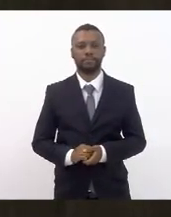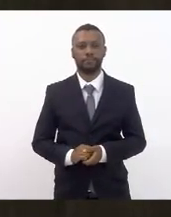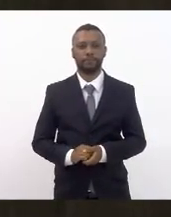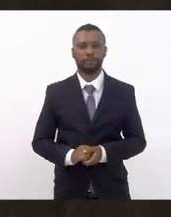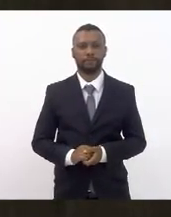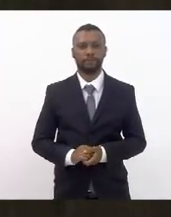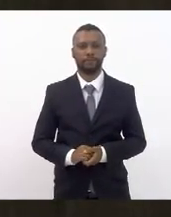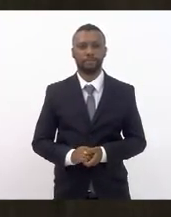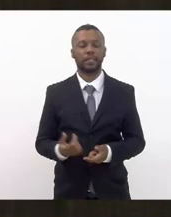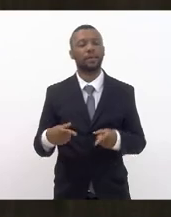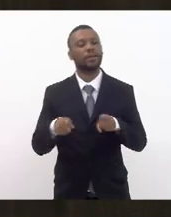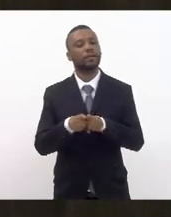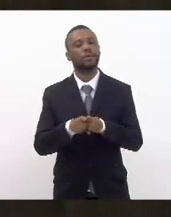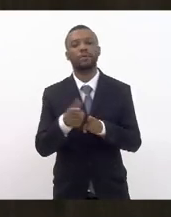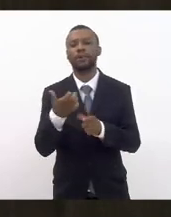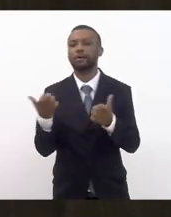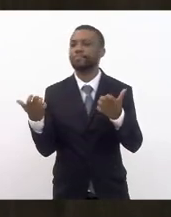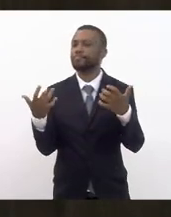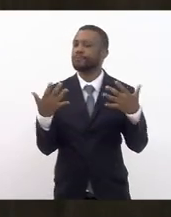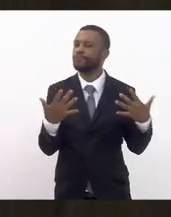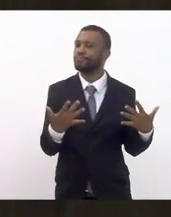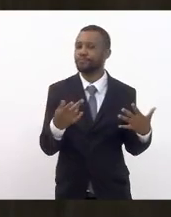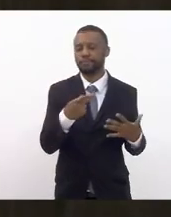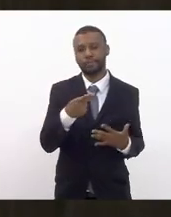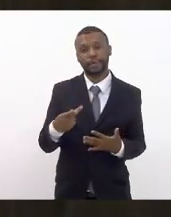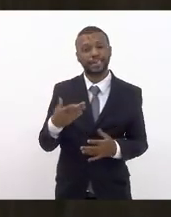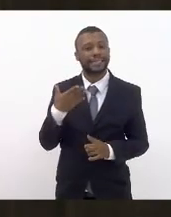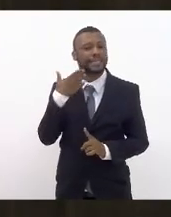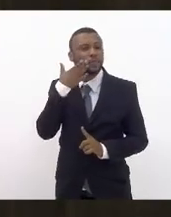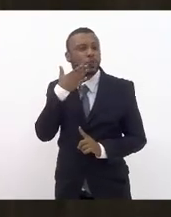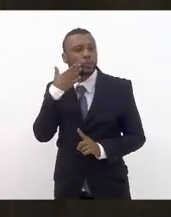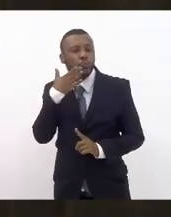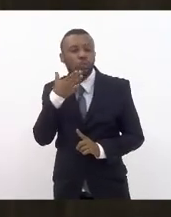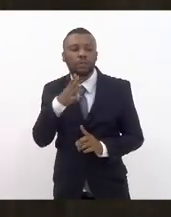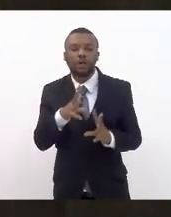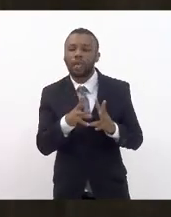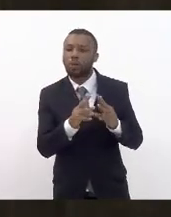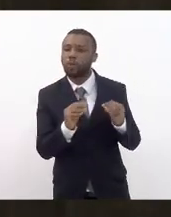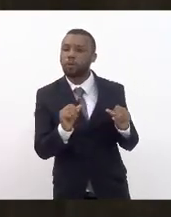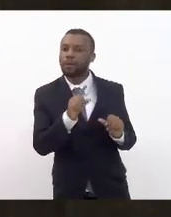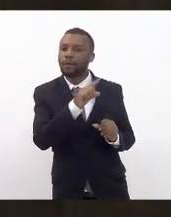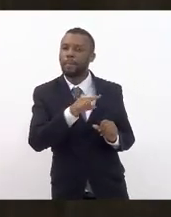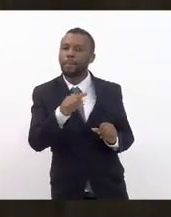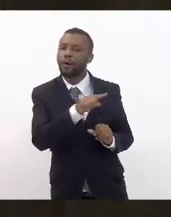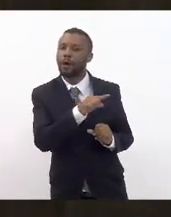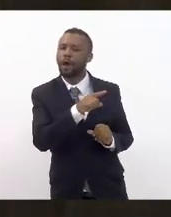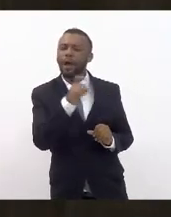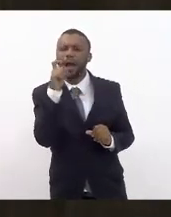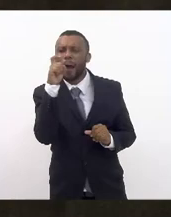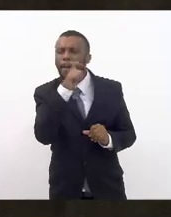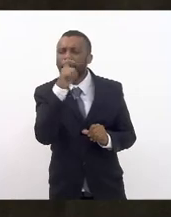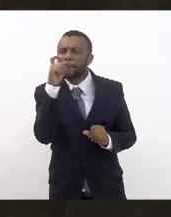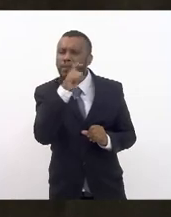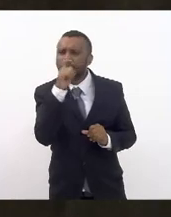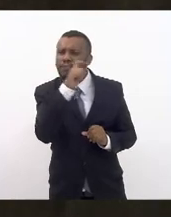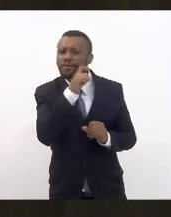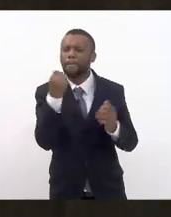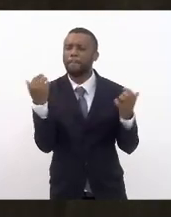Dizer, senhor presidente, que esse discurso da extinção é uma mentira.